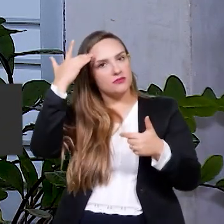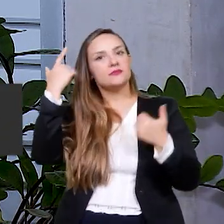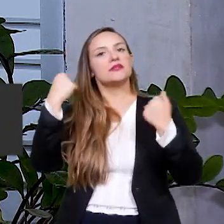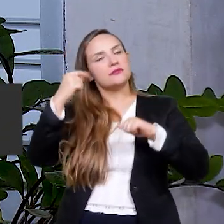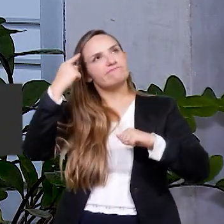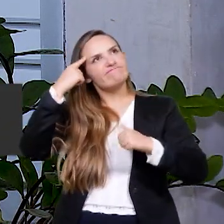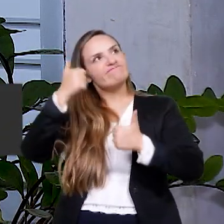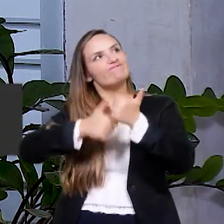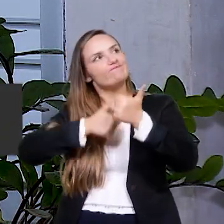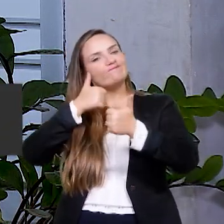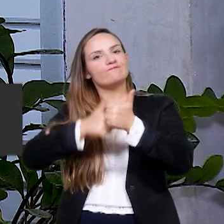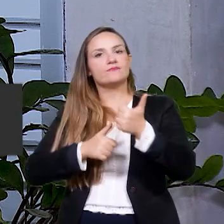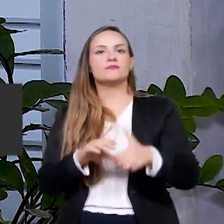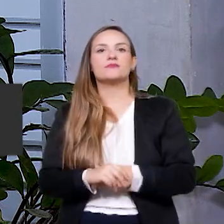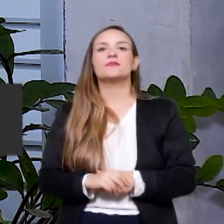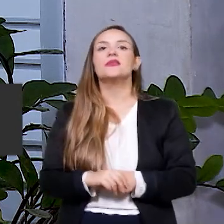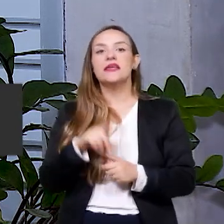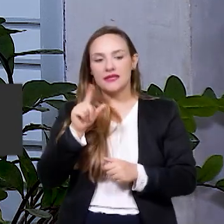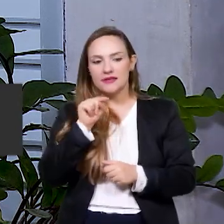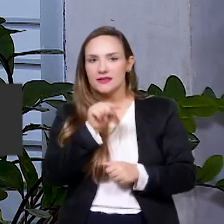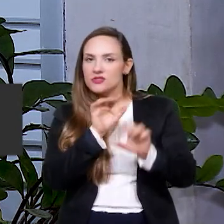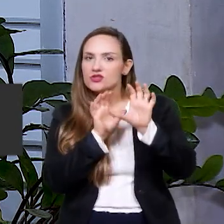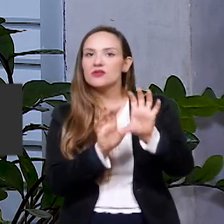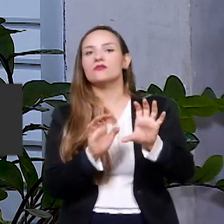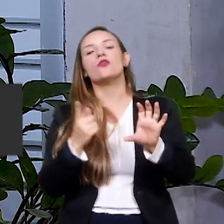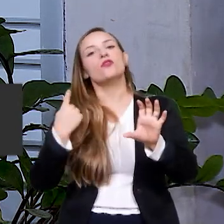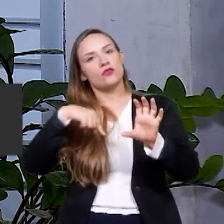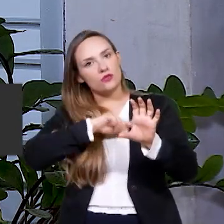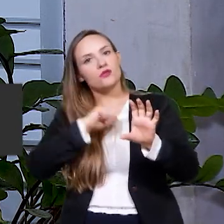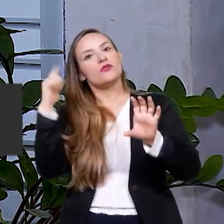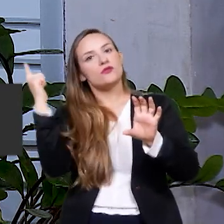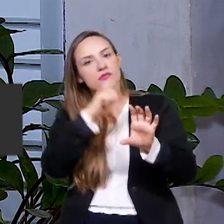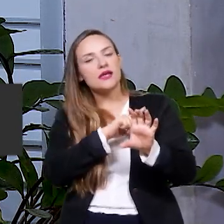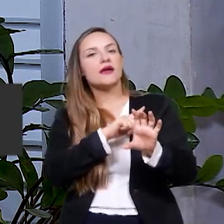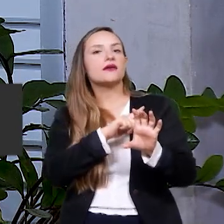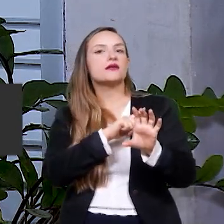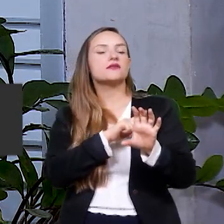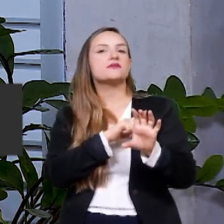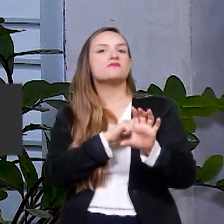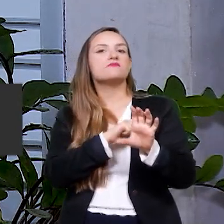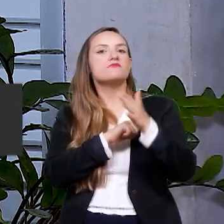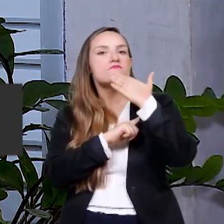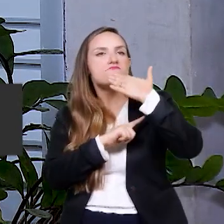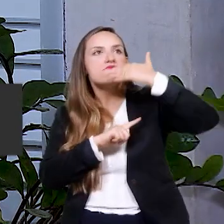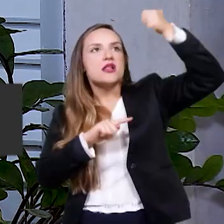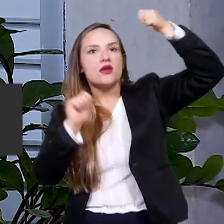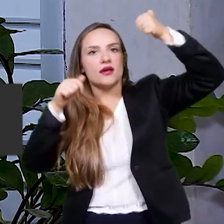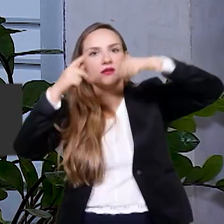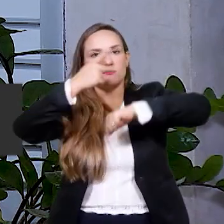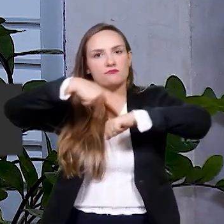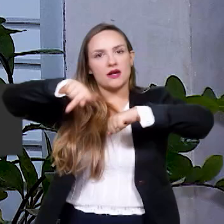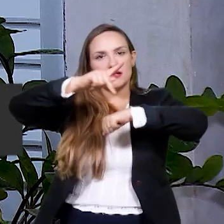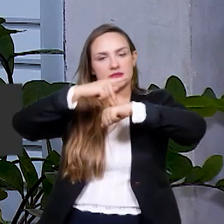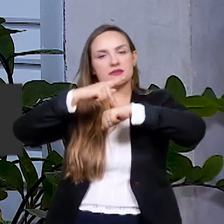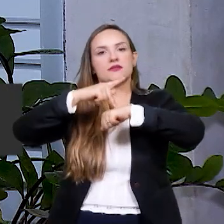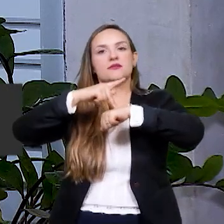essa questão com mais profundidade, e é só dessa maneira que nós podemos melhorar no nosso país,